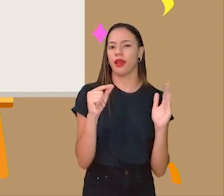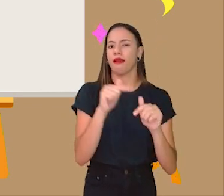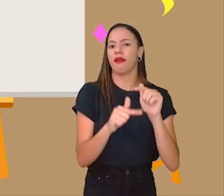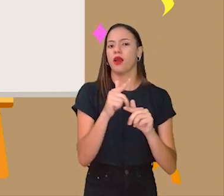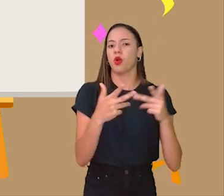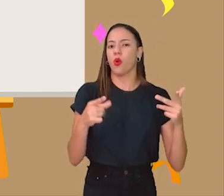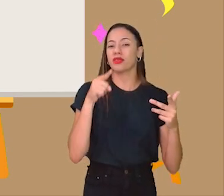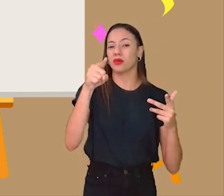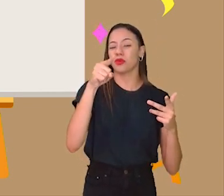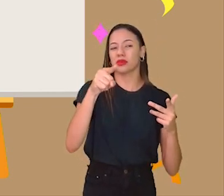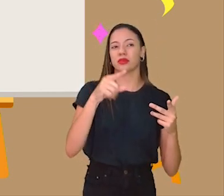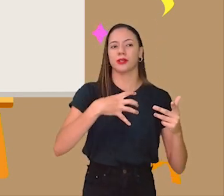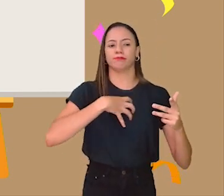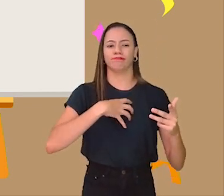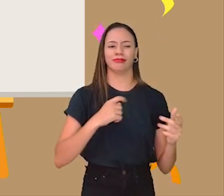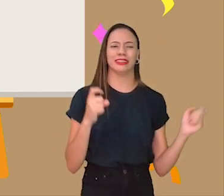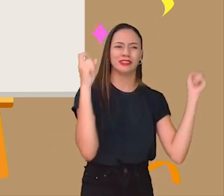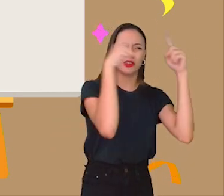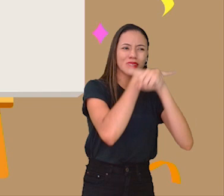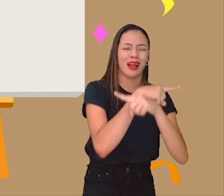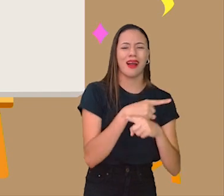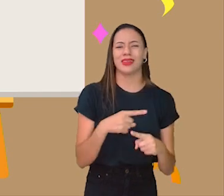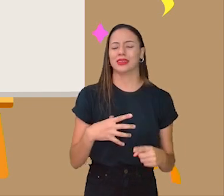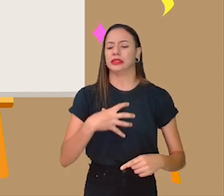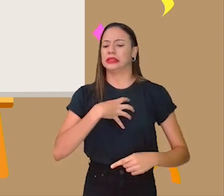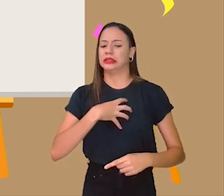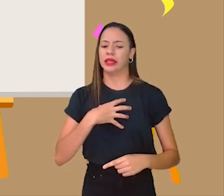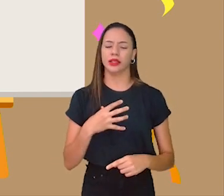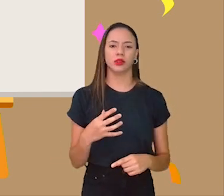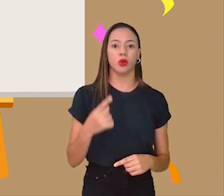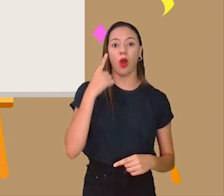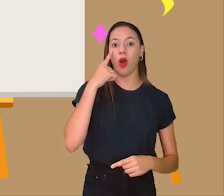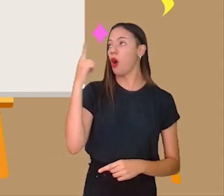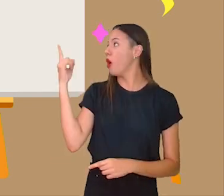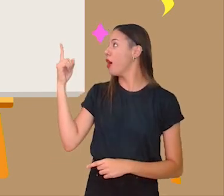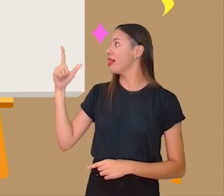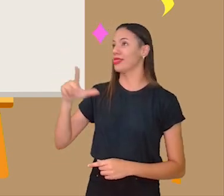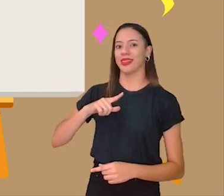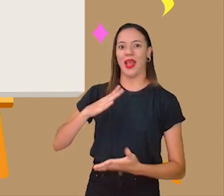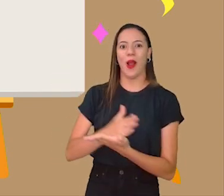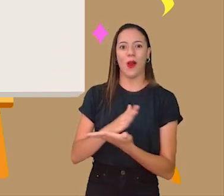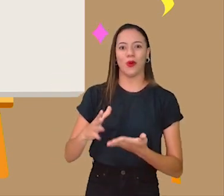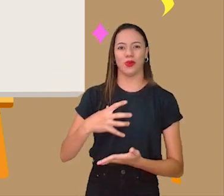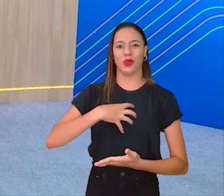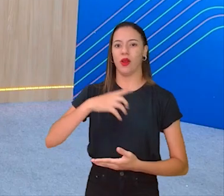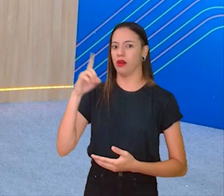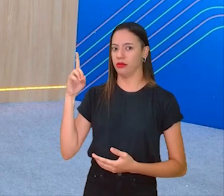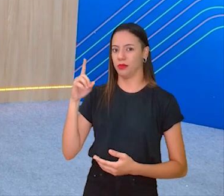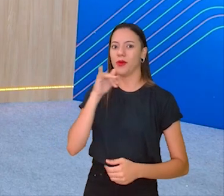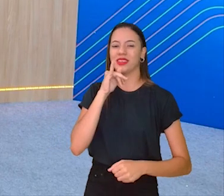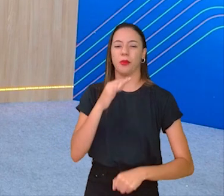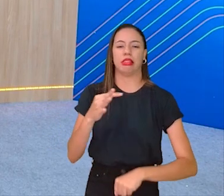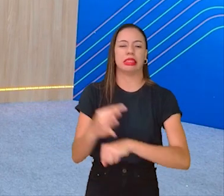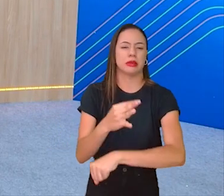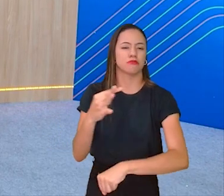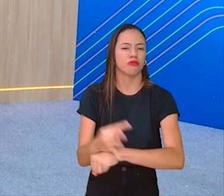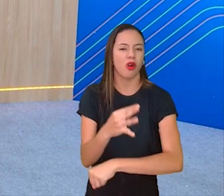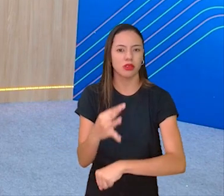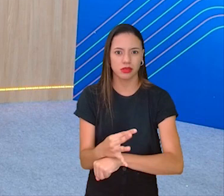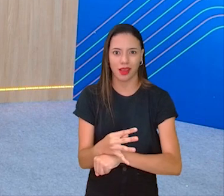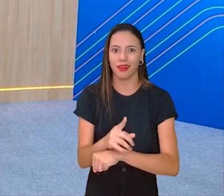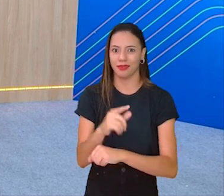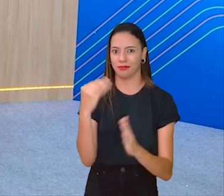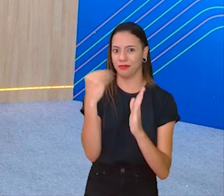são dificuldades, algum jeito, algum temperamento. A gente colocou até como exemplo aí, ó, teimosa. Uma qualidade que você tem, você também